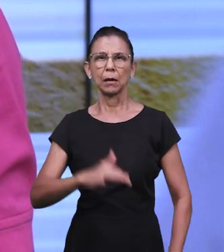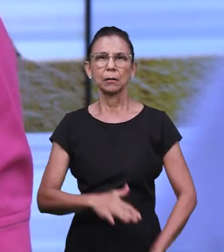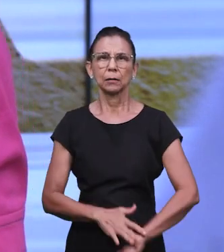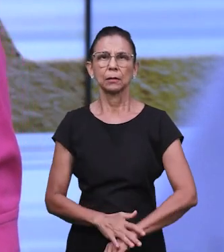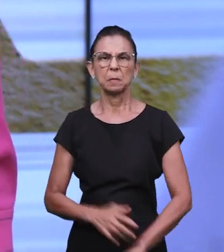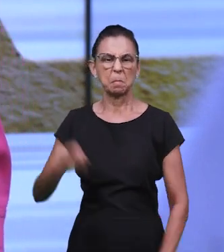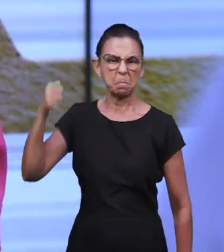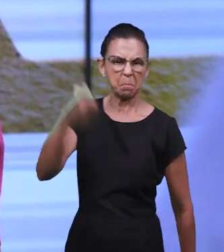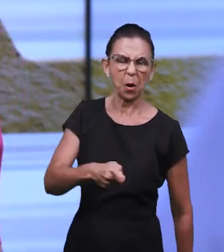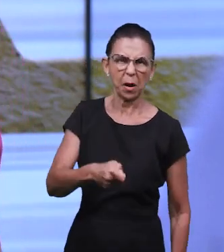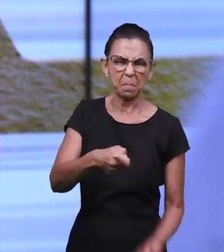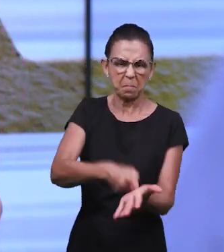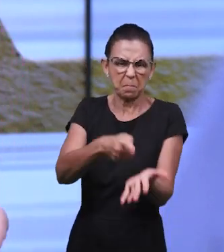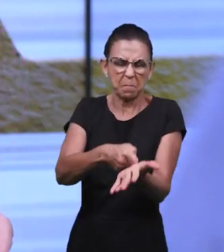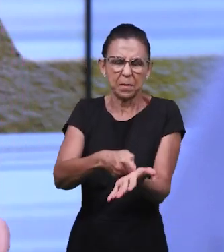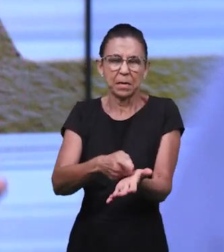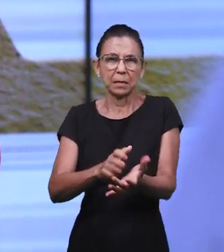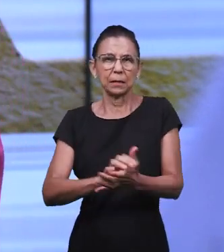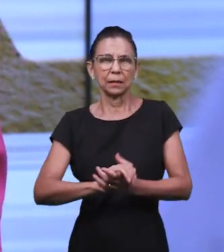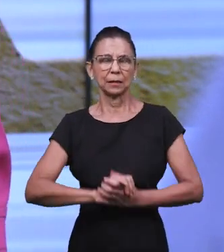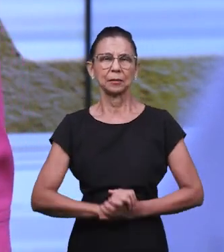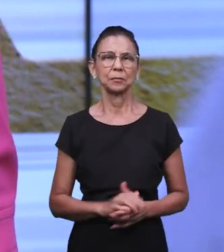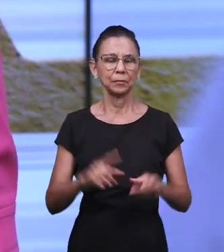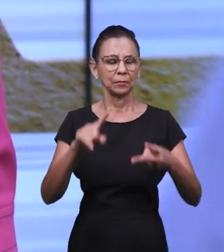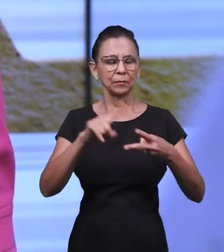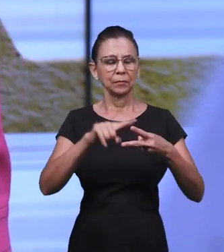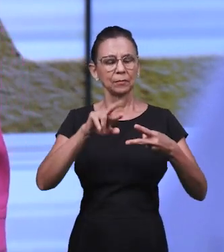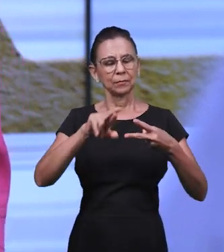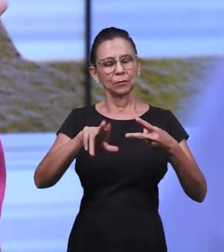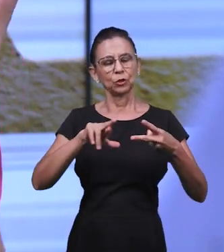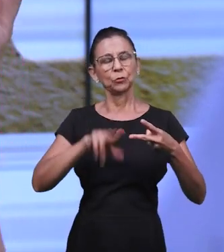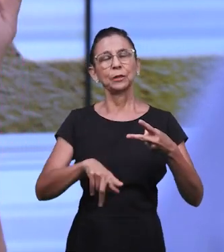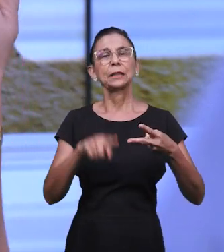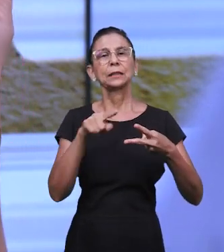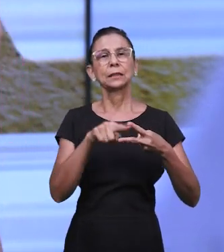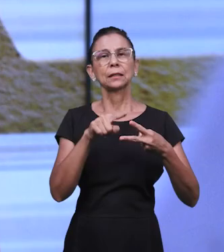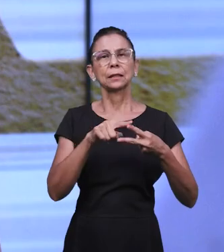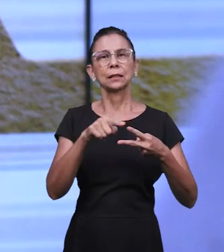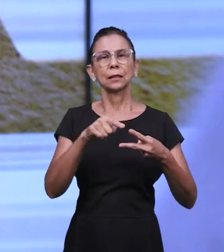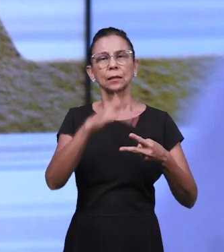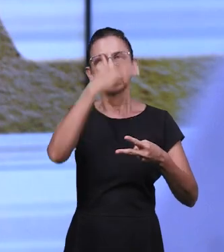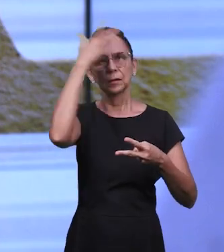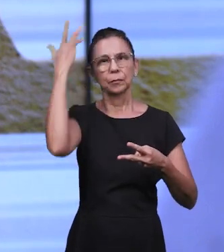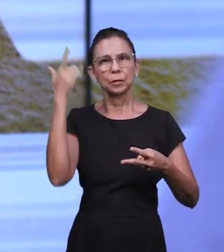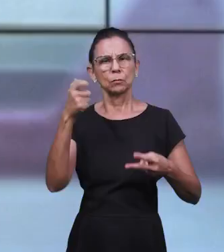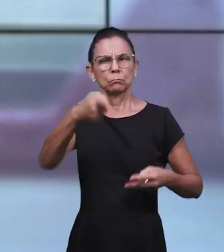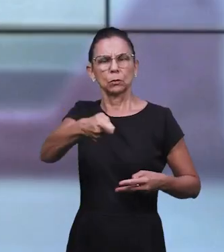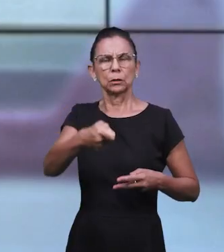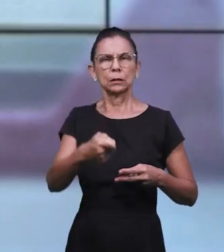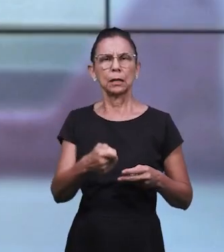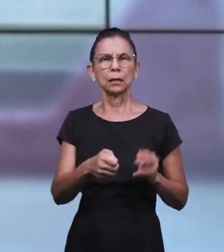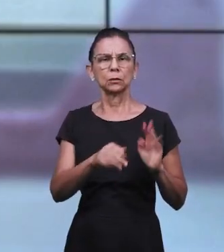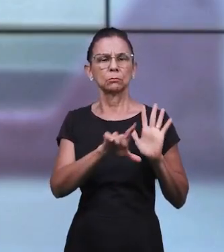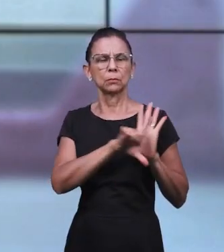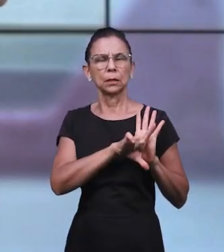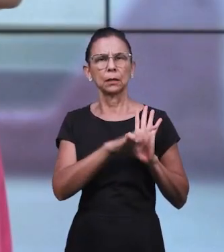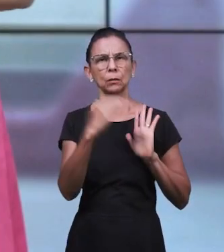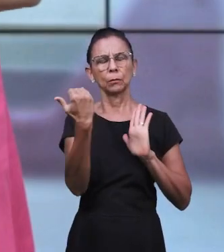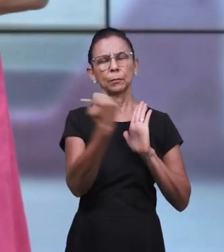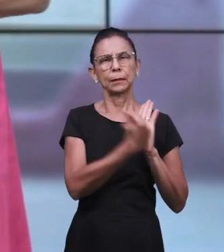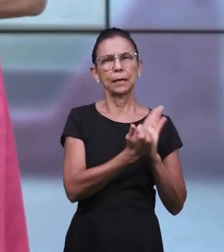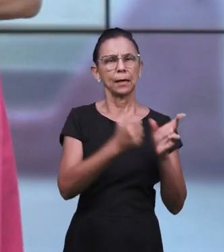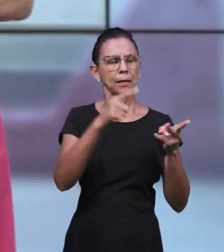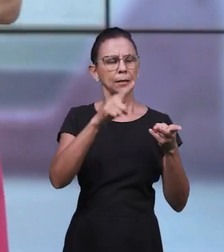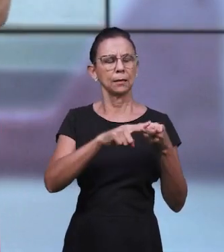podemos diferenciar autoridade e autoritarismo na educação dos nossos filhos? Um primeiro aspecto